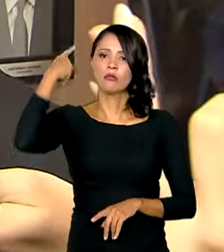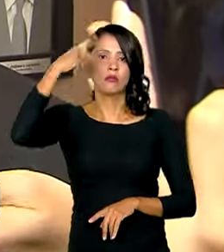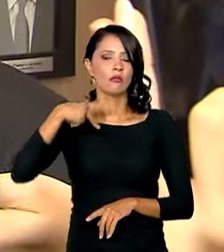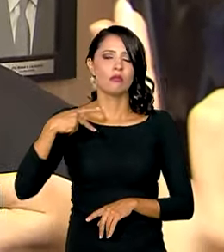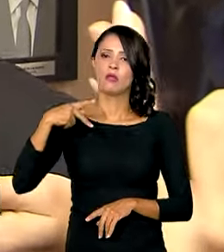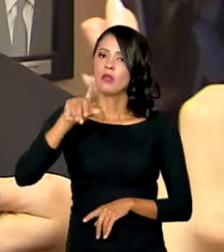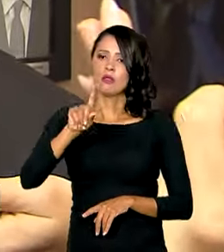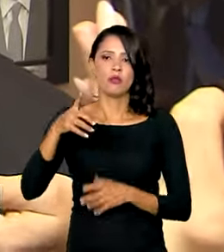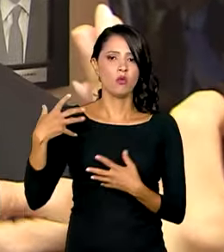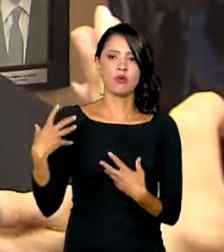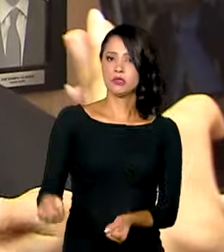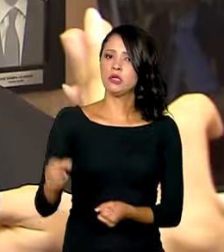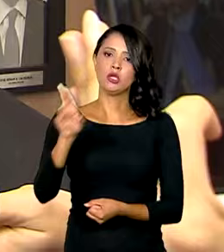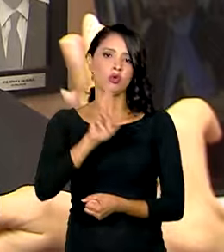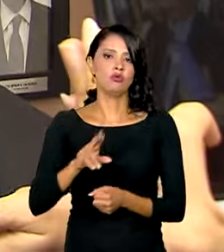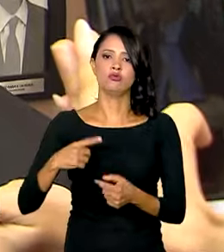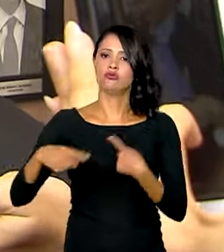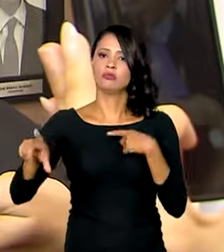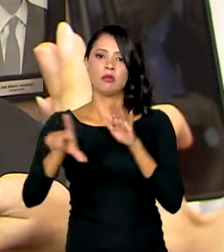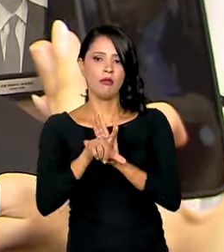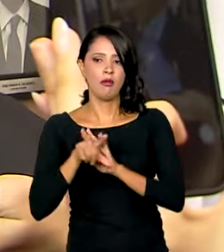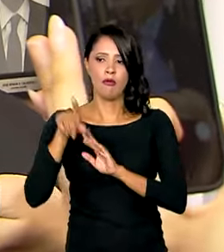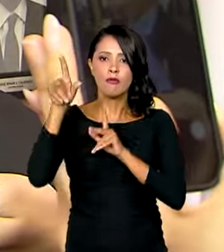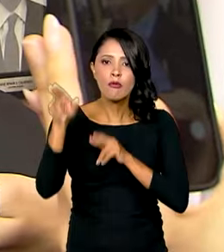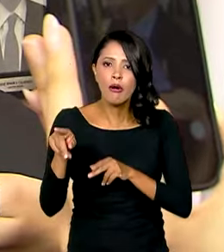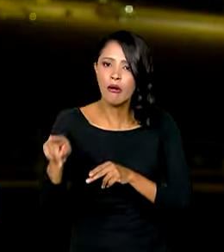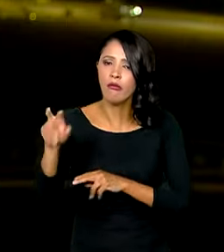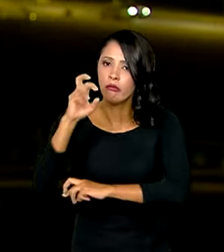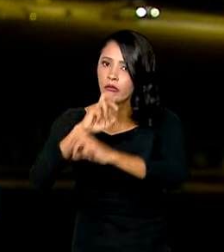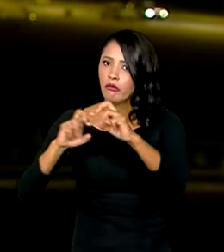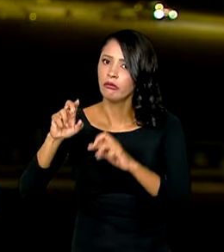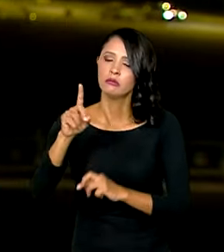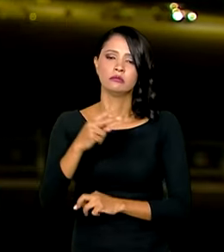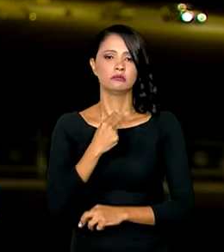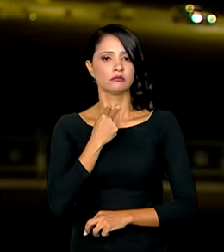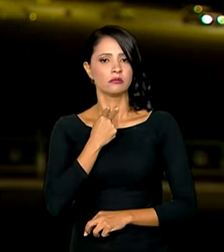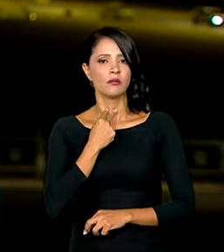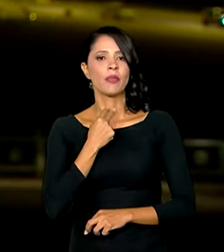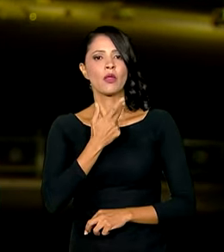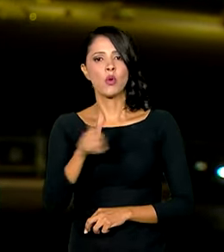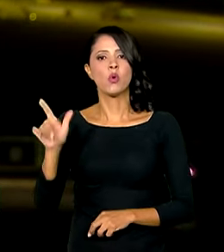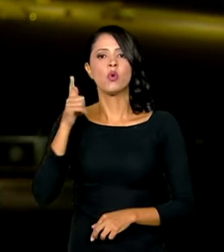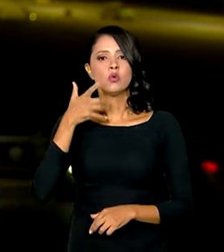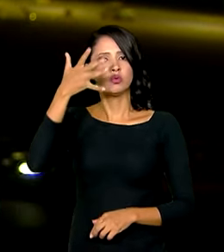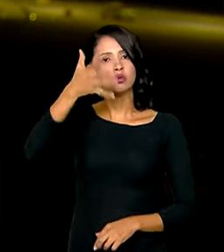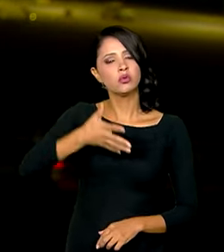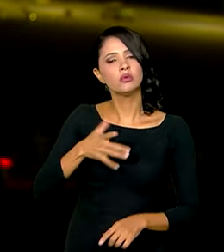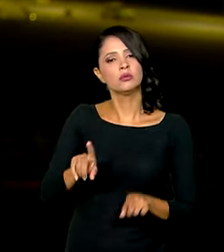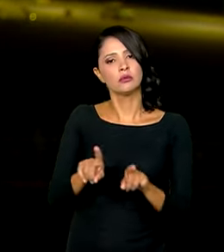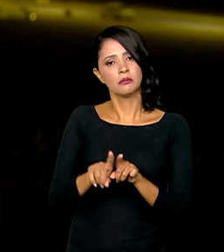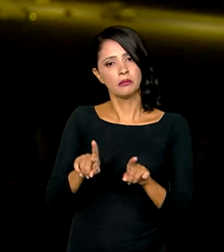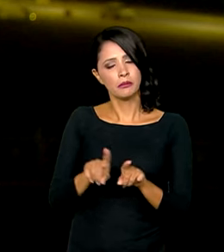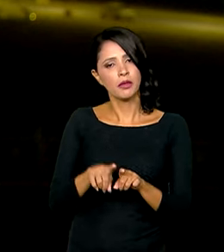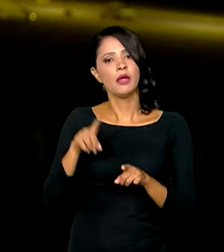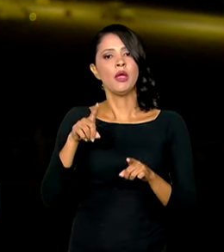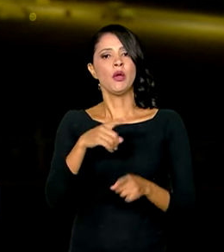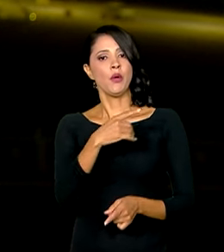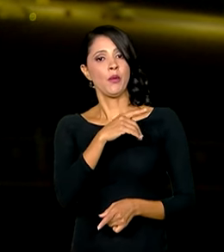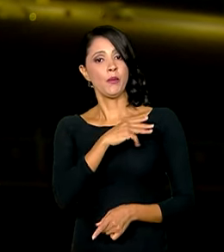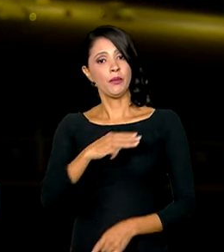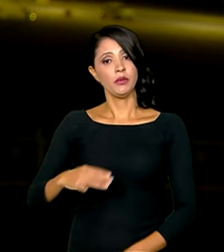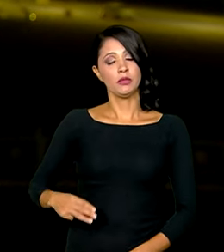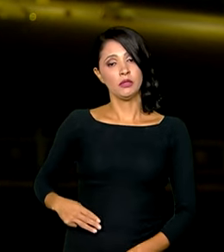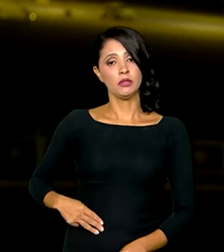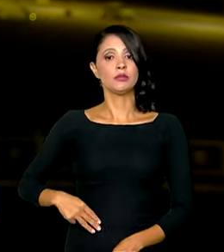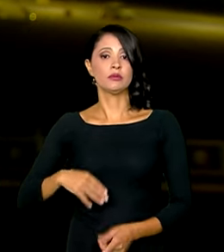abrange o uso de ilegalidades dessa natureza. Quem também se manifestou foi o ministro da Secretaria de Comunicação Social,